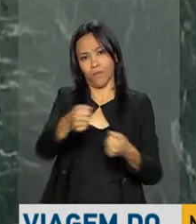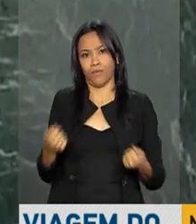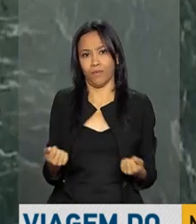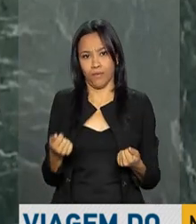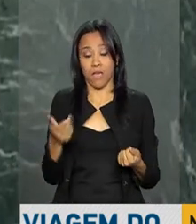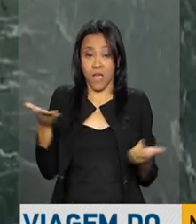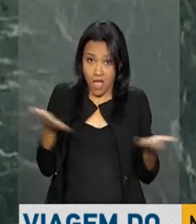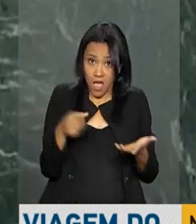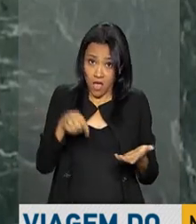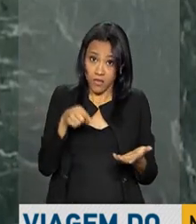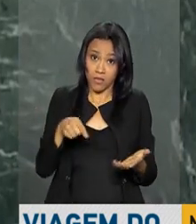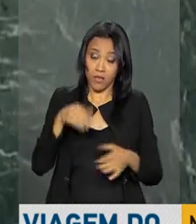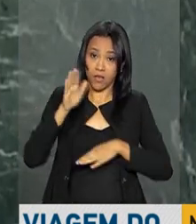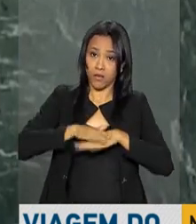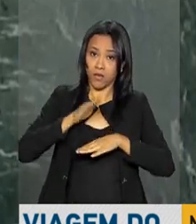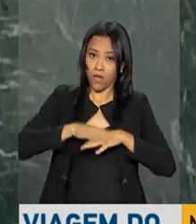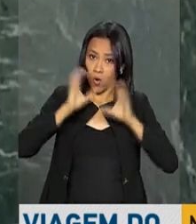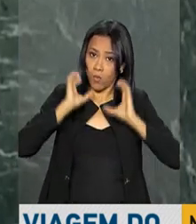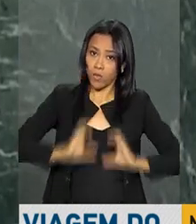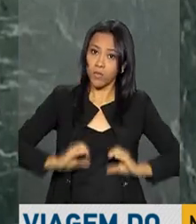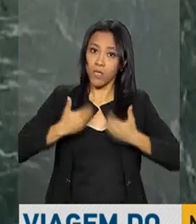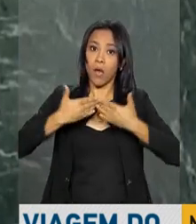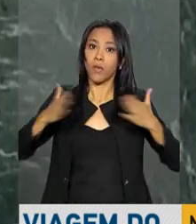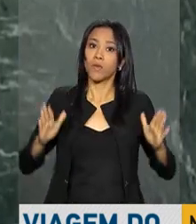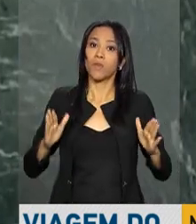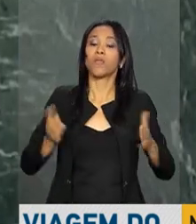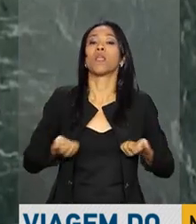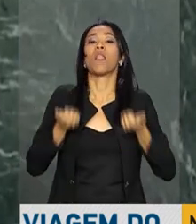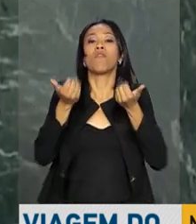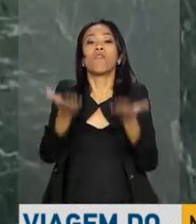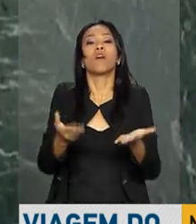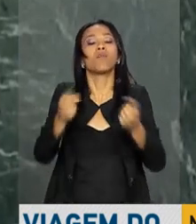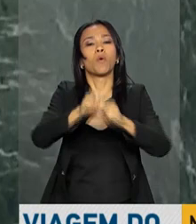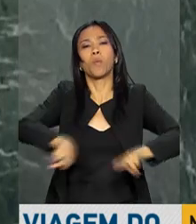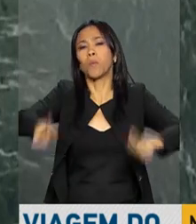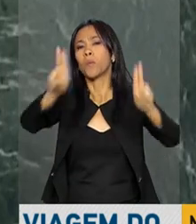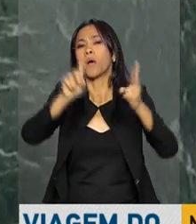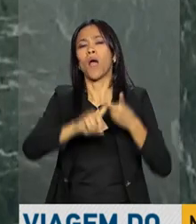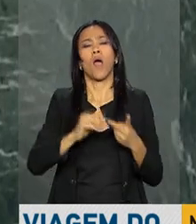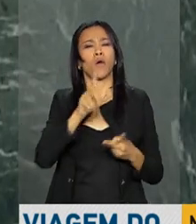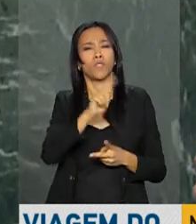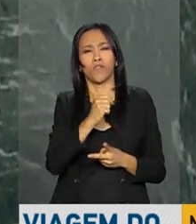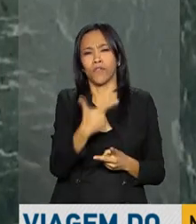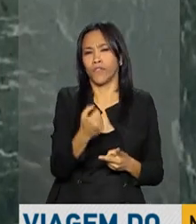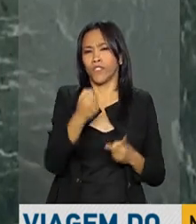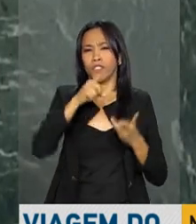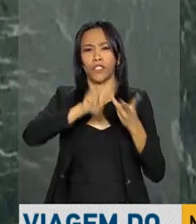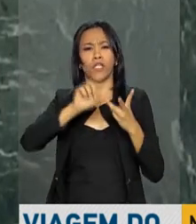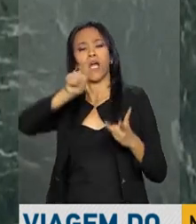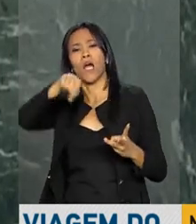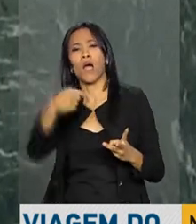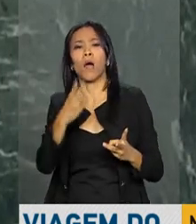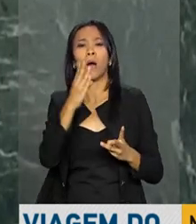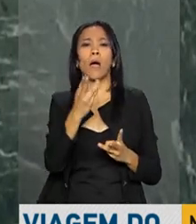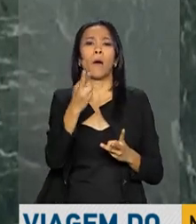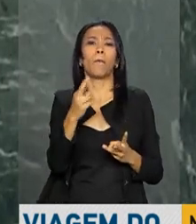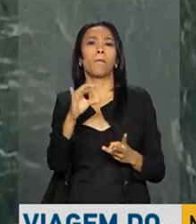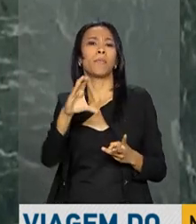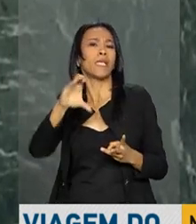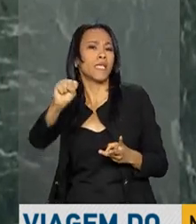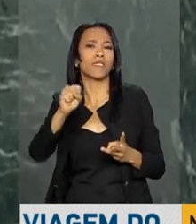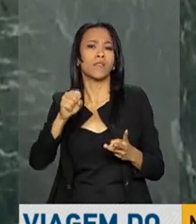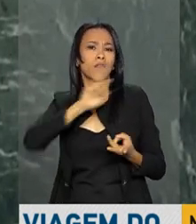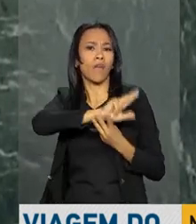abertura que trazemos à ONU e que levamos ao Mercosul, ao G20, ao BRICS, ao IBAS e a todos os foros de que